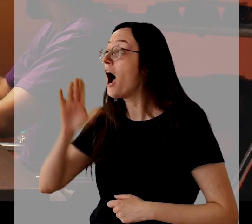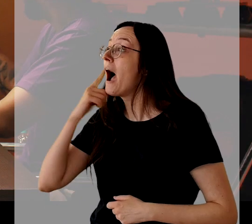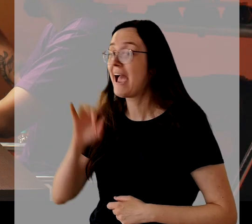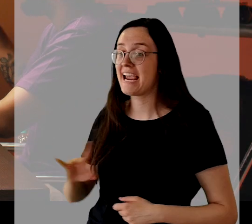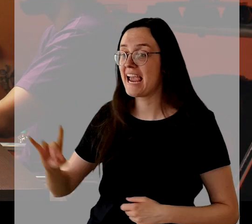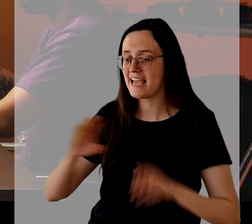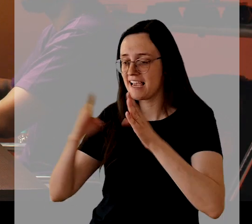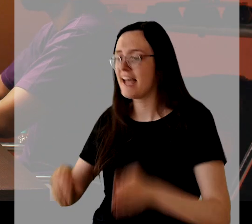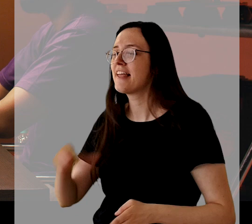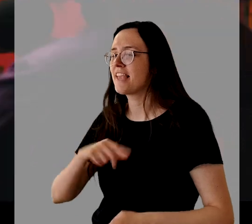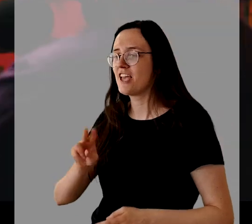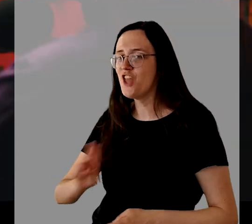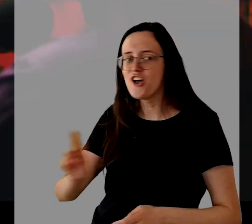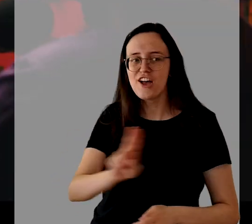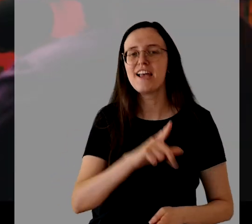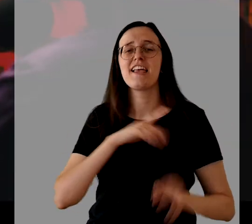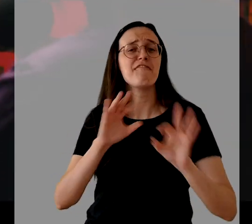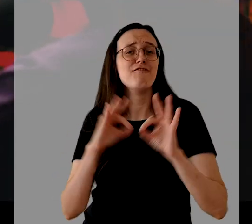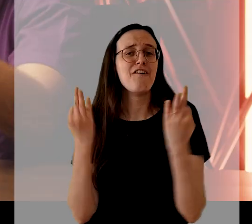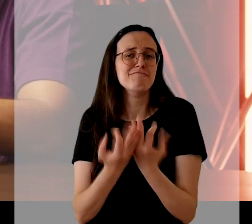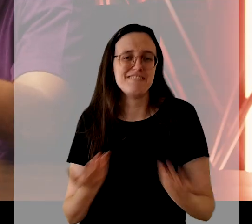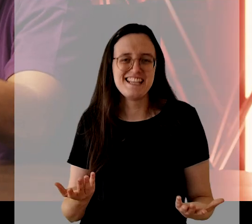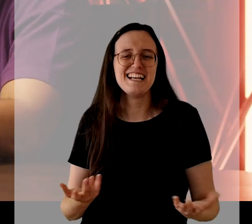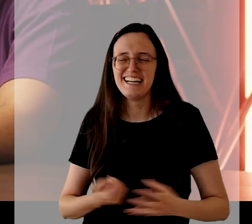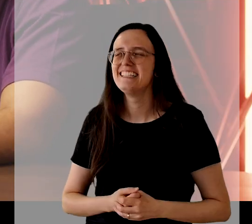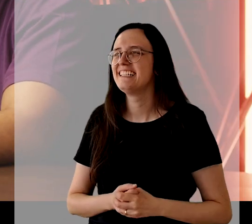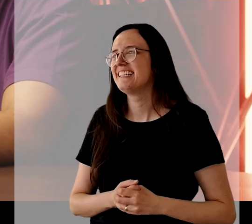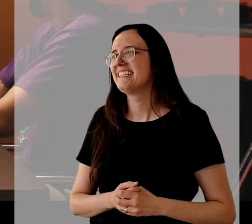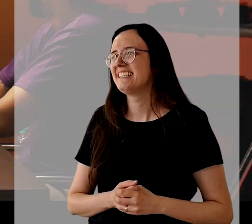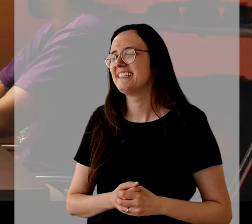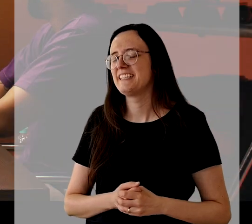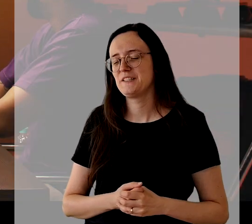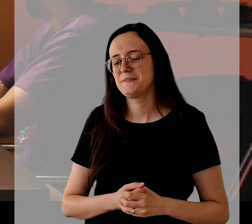cara. Cada equipamento ali tem um nome. É uma família ali, sabe?